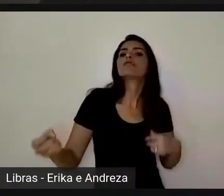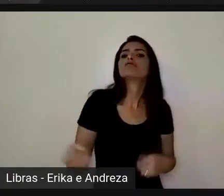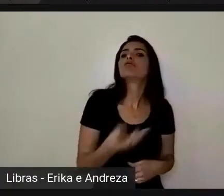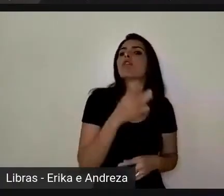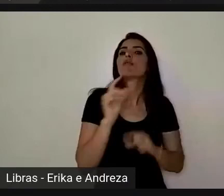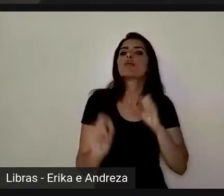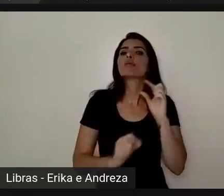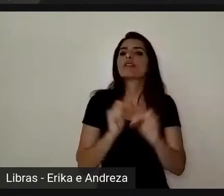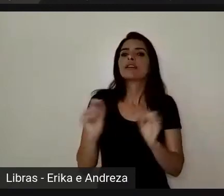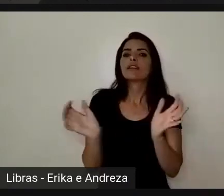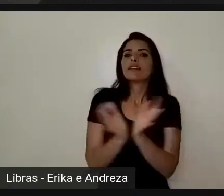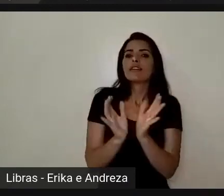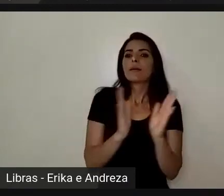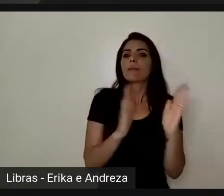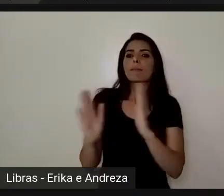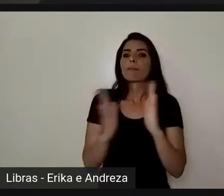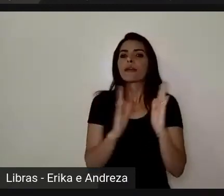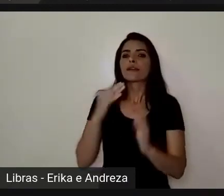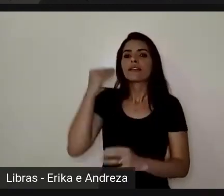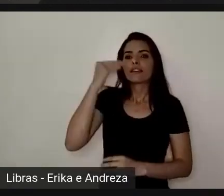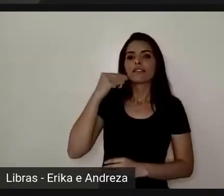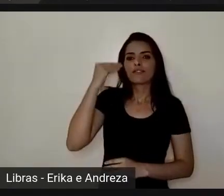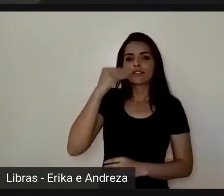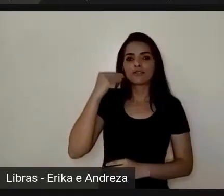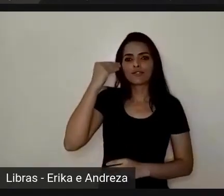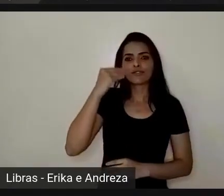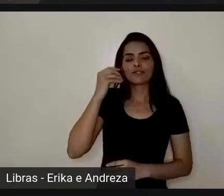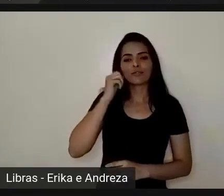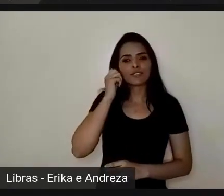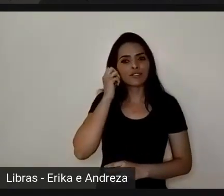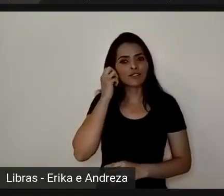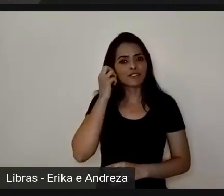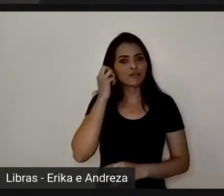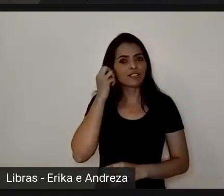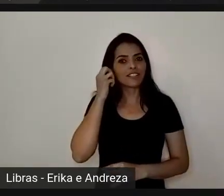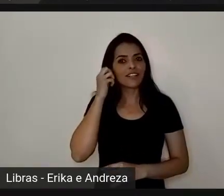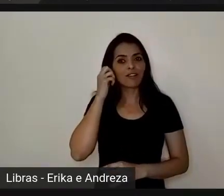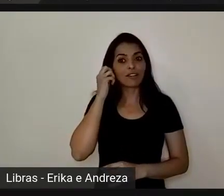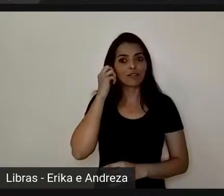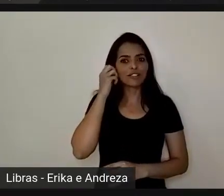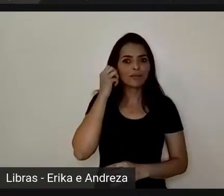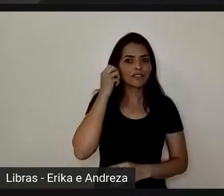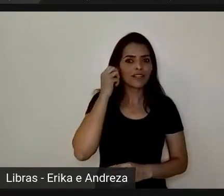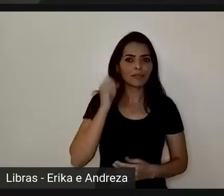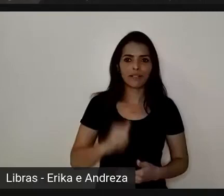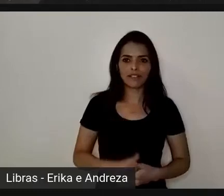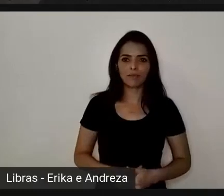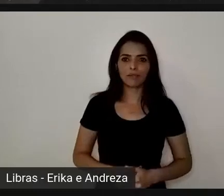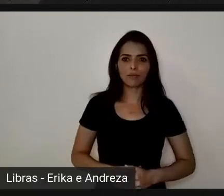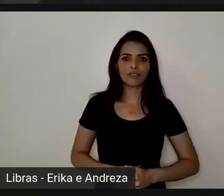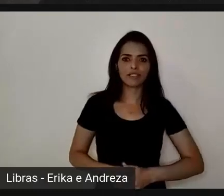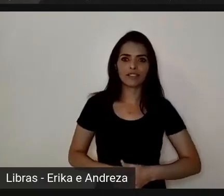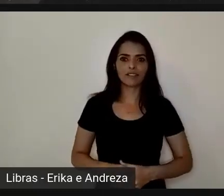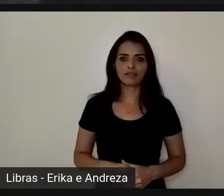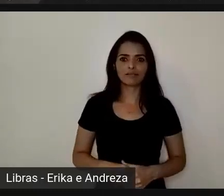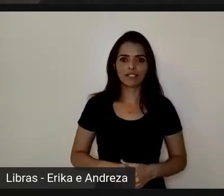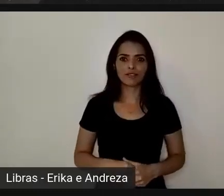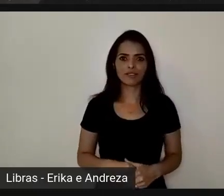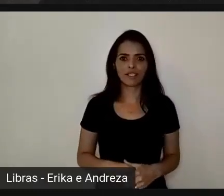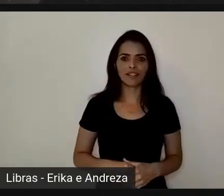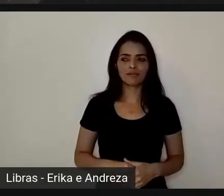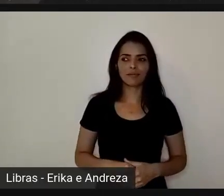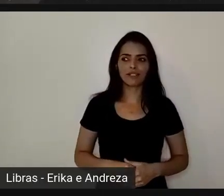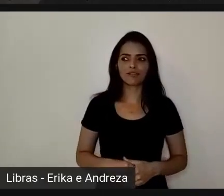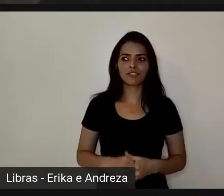novo período de experiência. Hoje tem uma crítica seguinte: aquele concurseiro, ele foi treinado para passar em concurso, ele